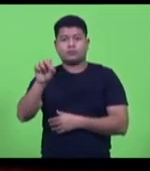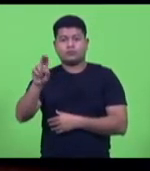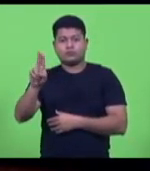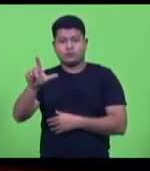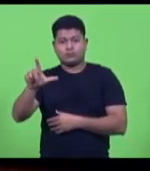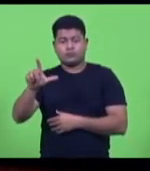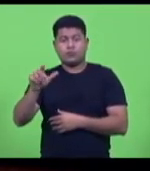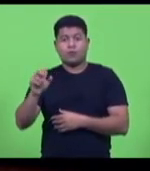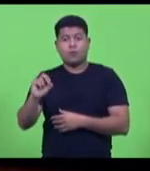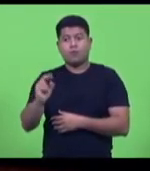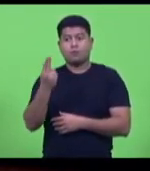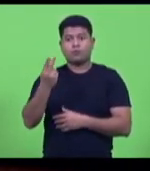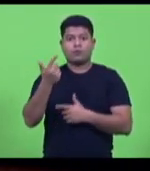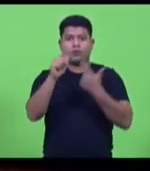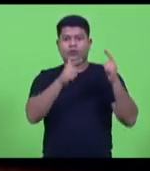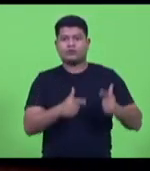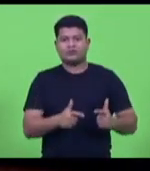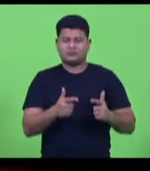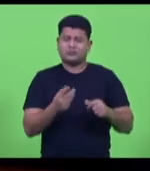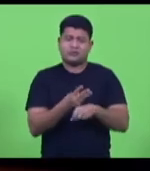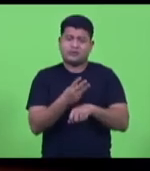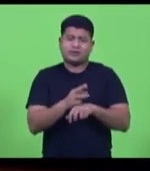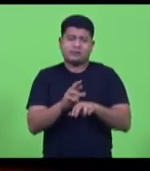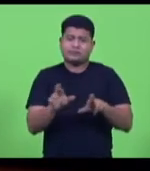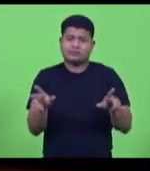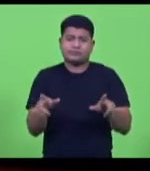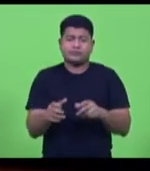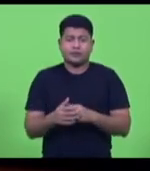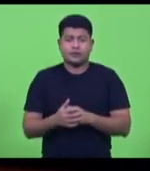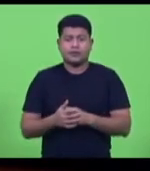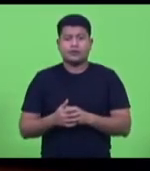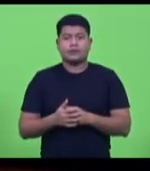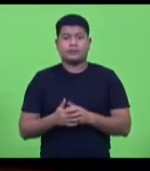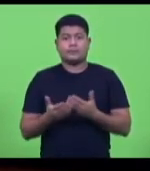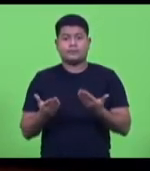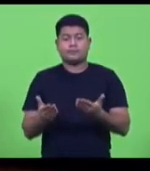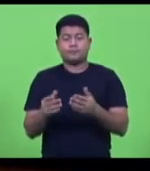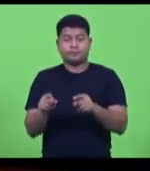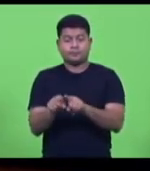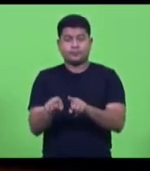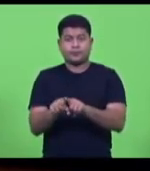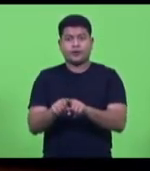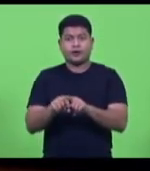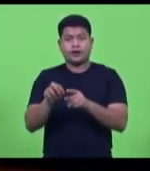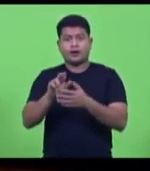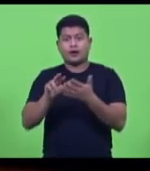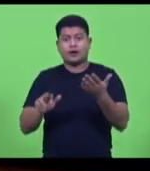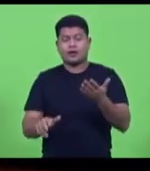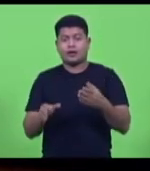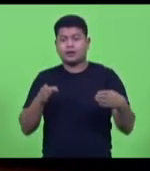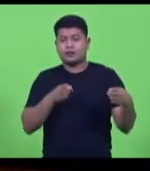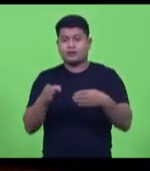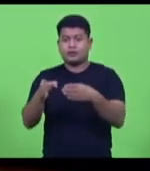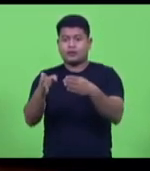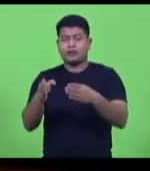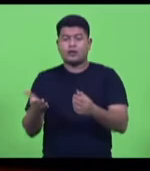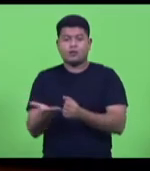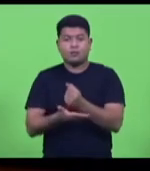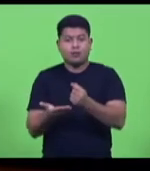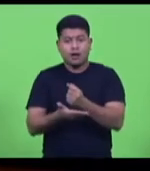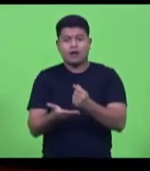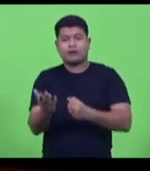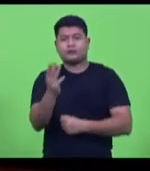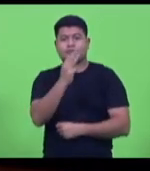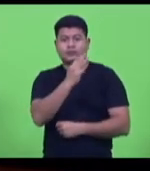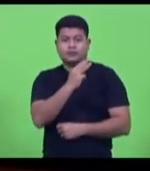dirimir eventuais dúvidas. As séries e segmentos de ensino, iniciais, finais e médio, têm